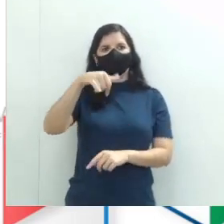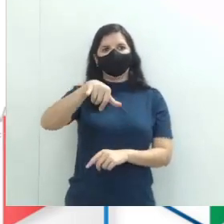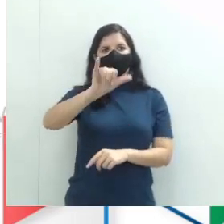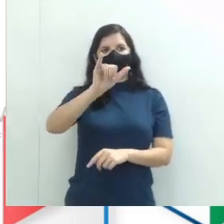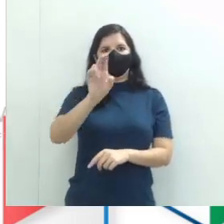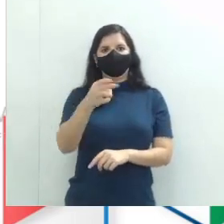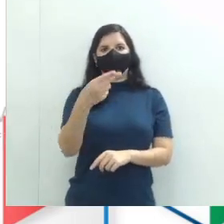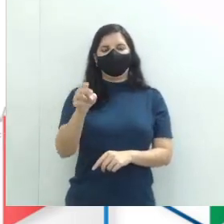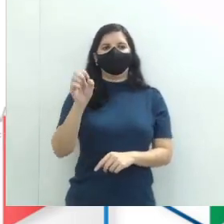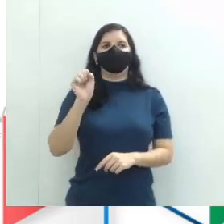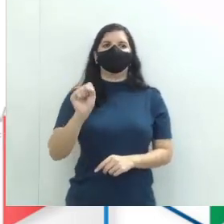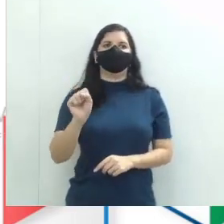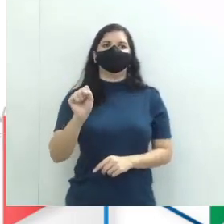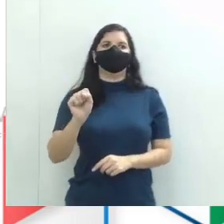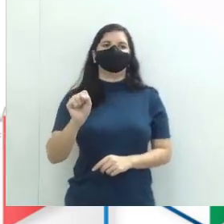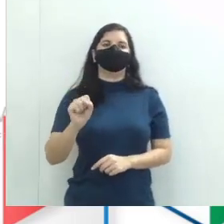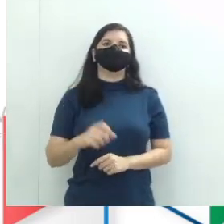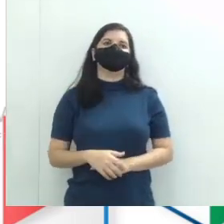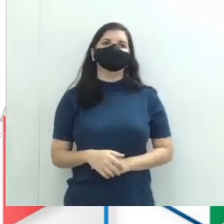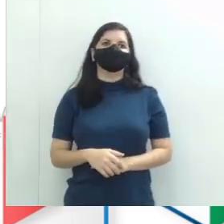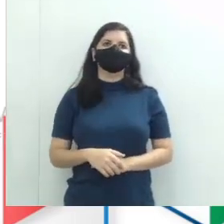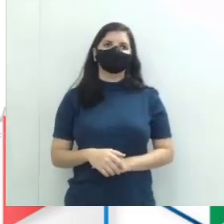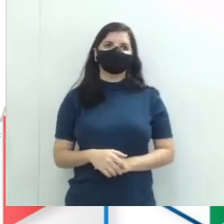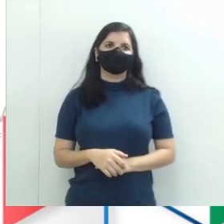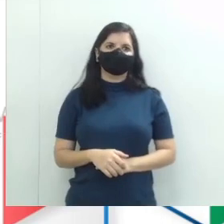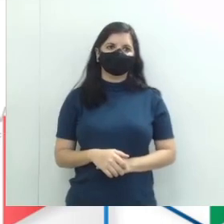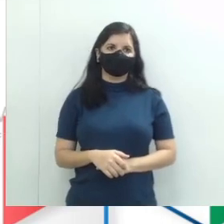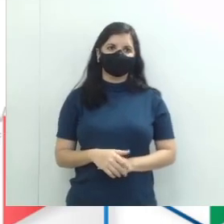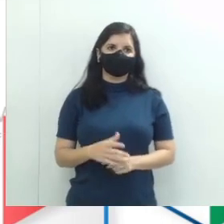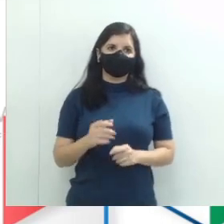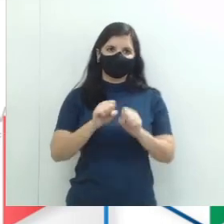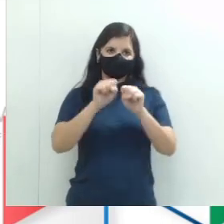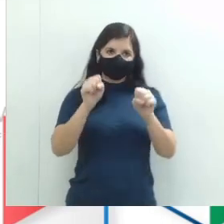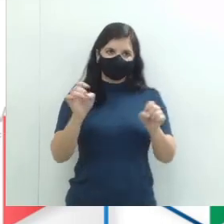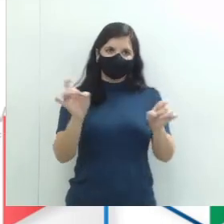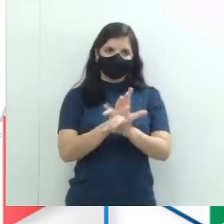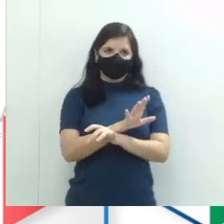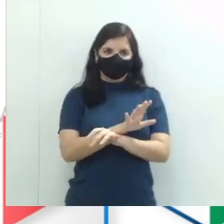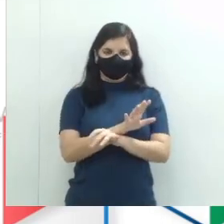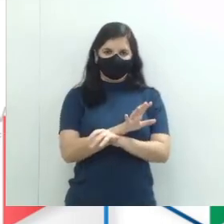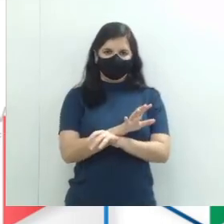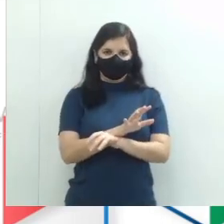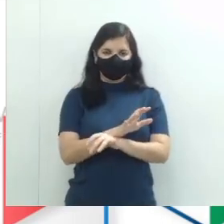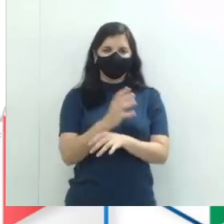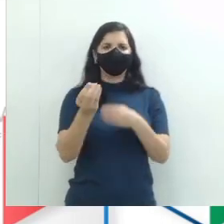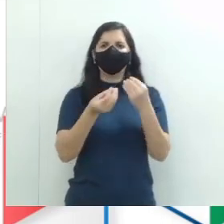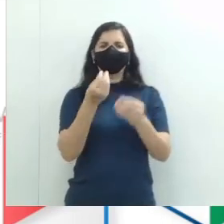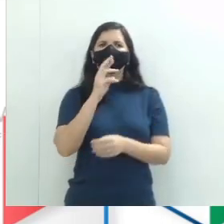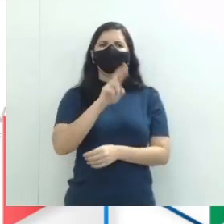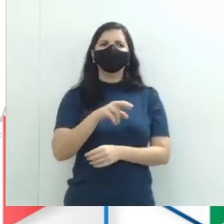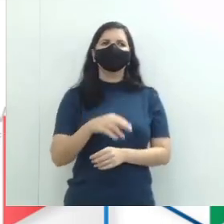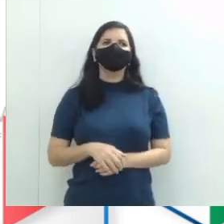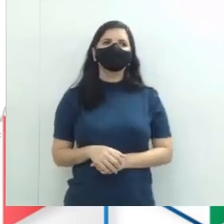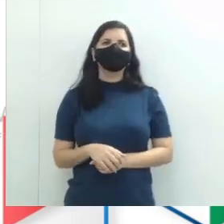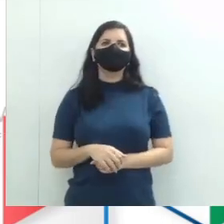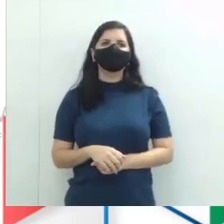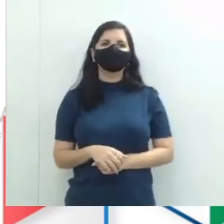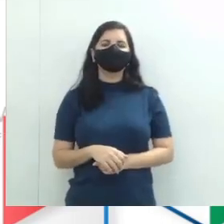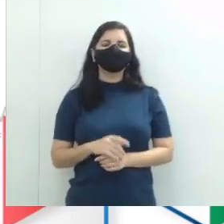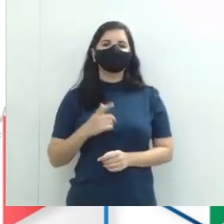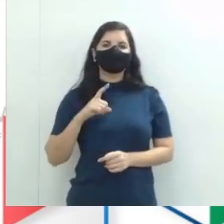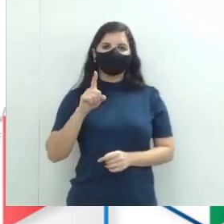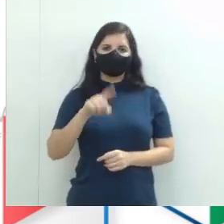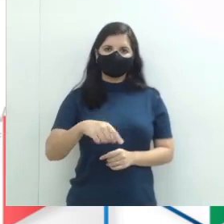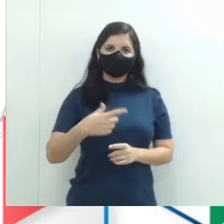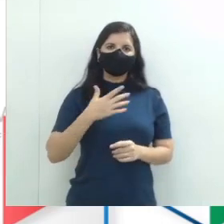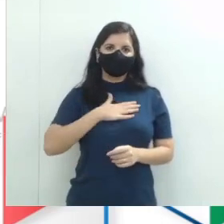mais y igual a R$8. Está aí o sistema prontinho para vocês. Como que resolve? Eu vou resolver de um